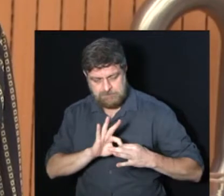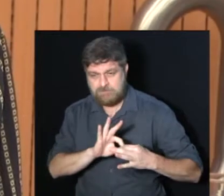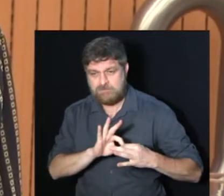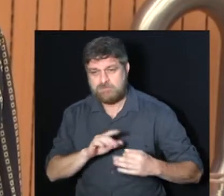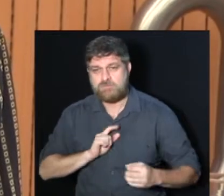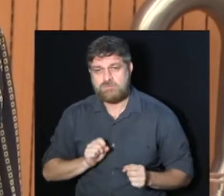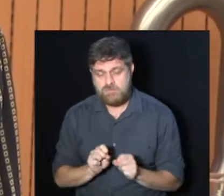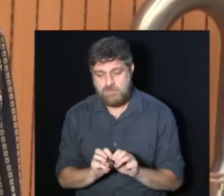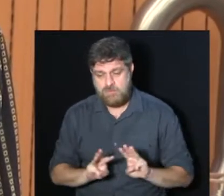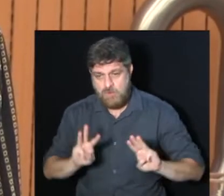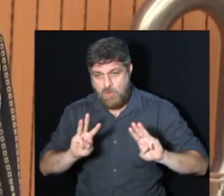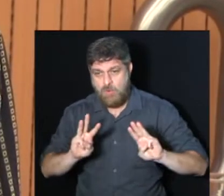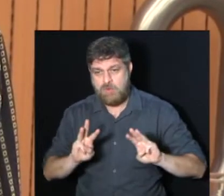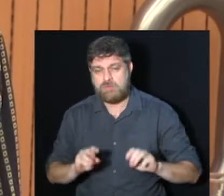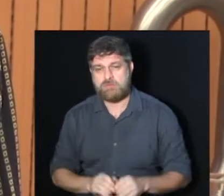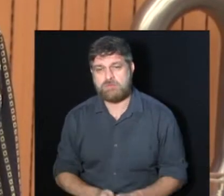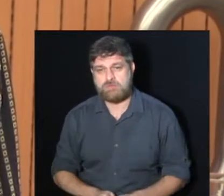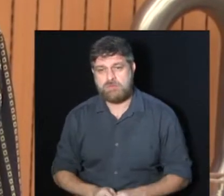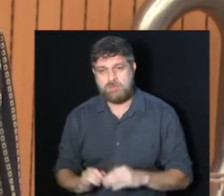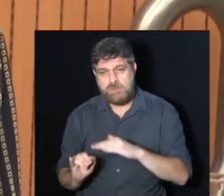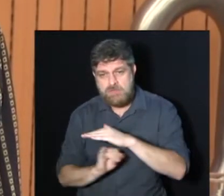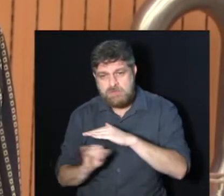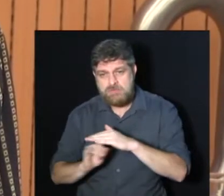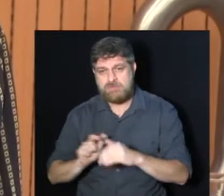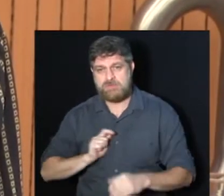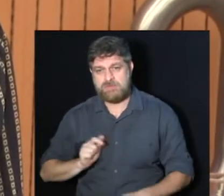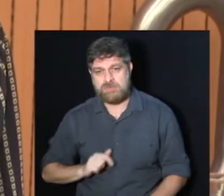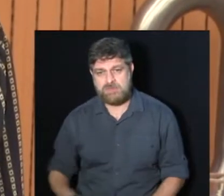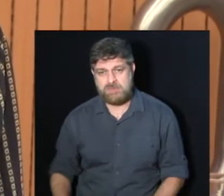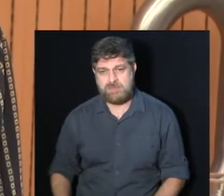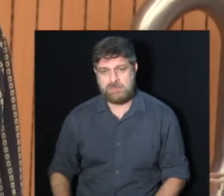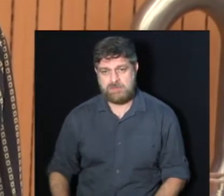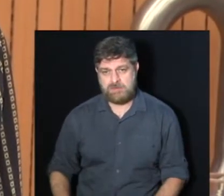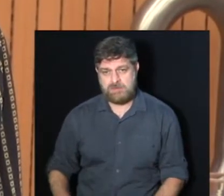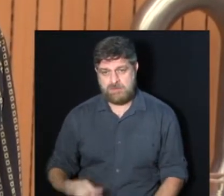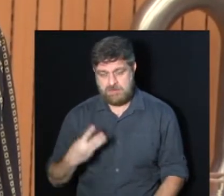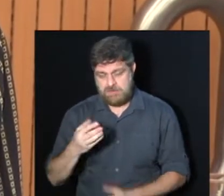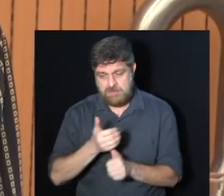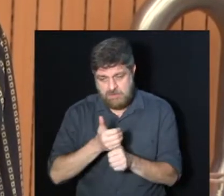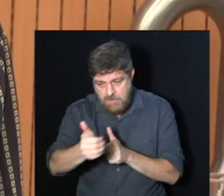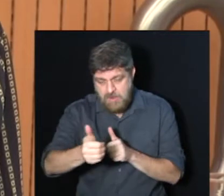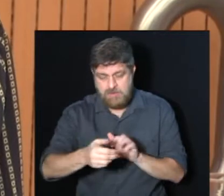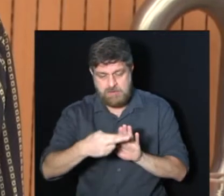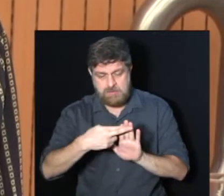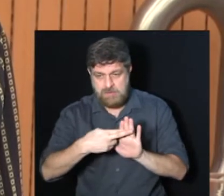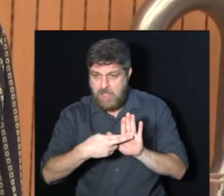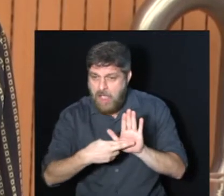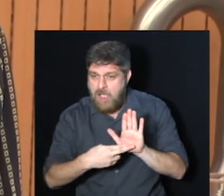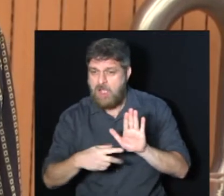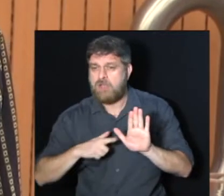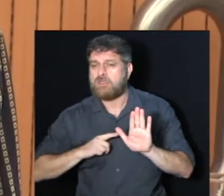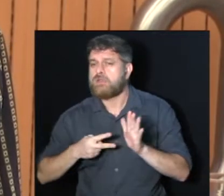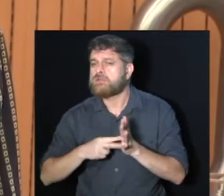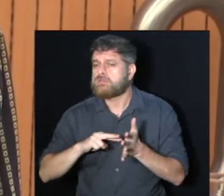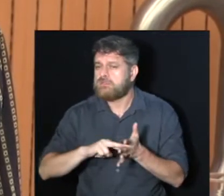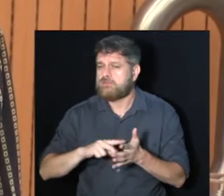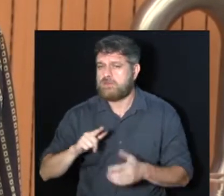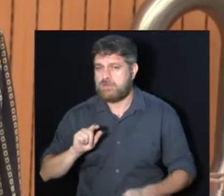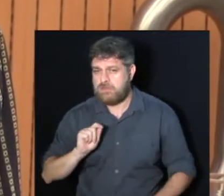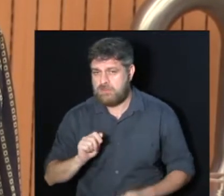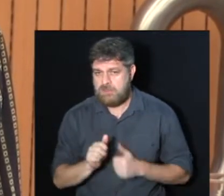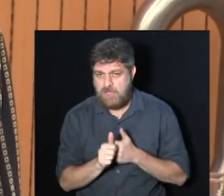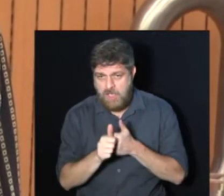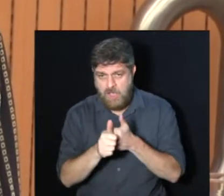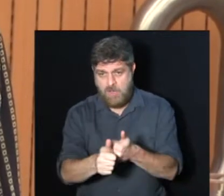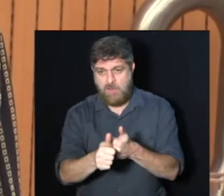única organização da ONU que tem um mandato triplo, que é normativo. O que isso significa? Que acompanha